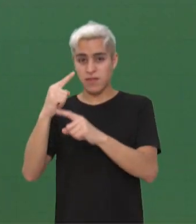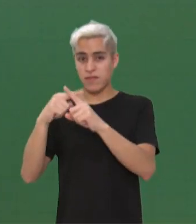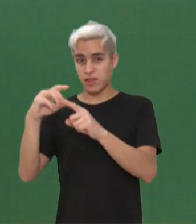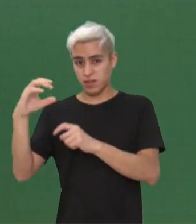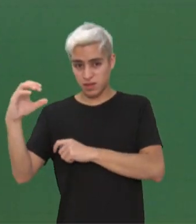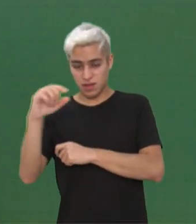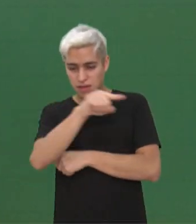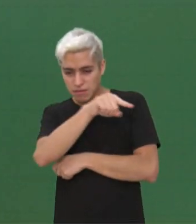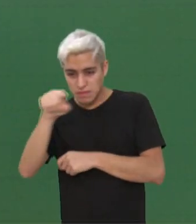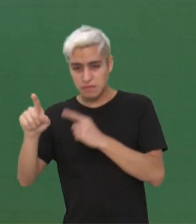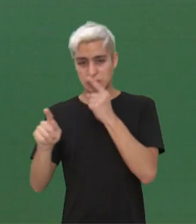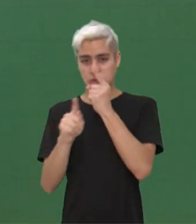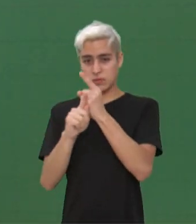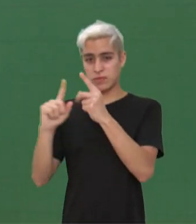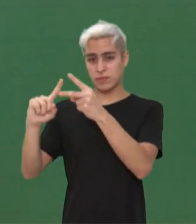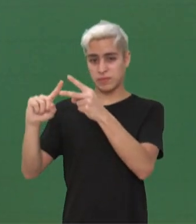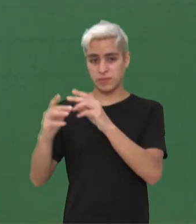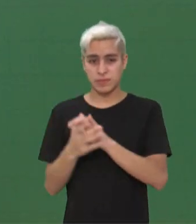C.